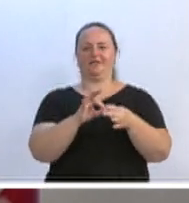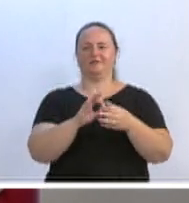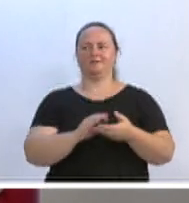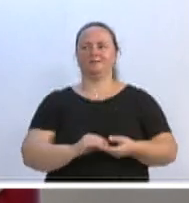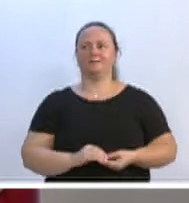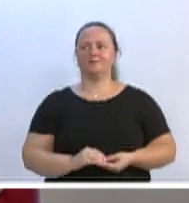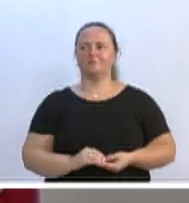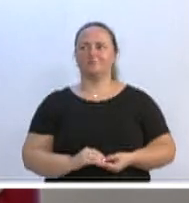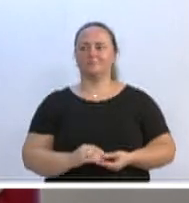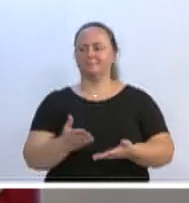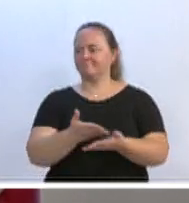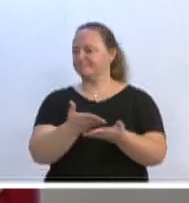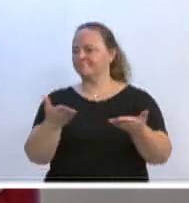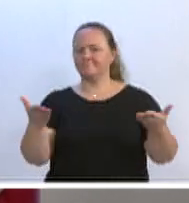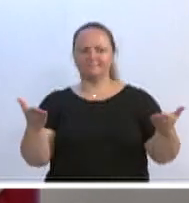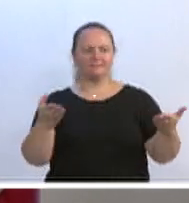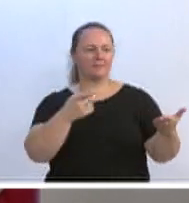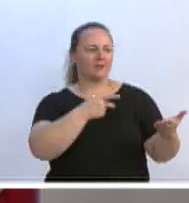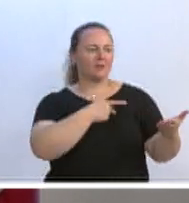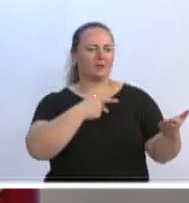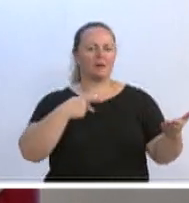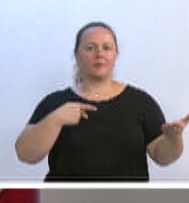Os companheiros aqui, pastores,